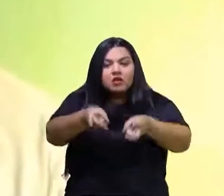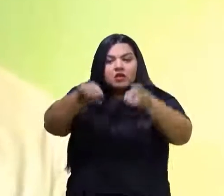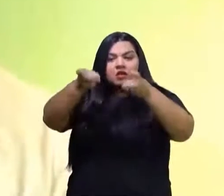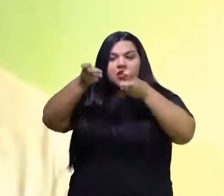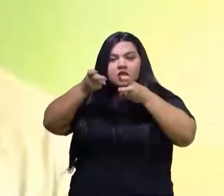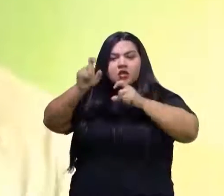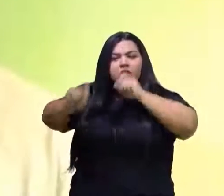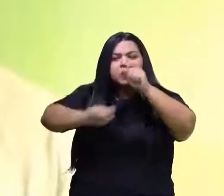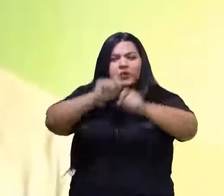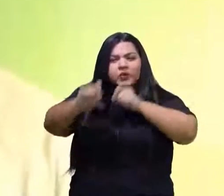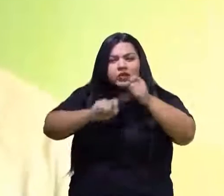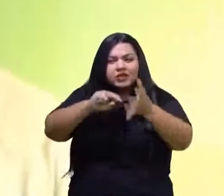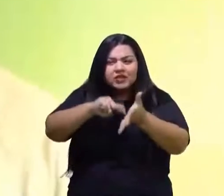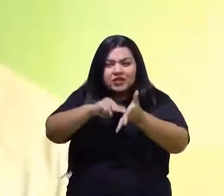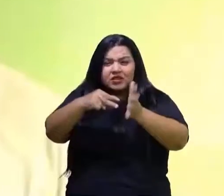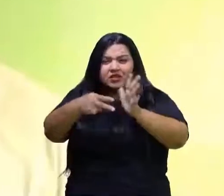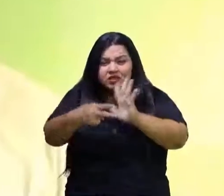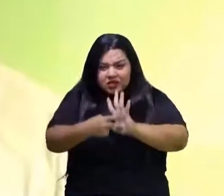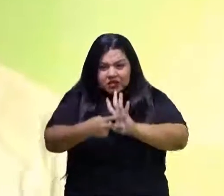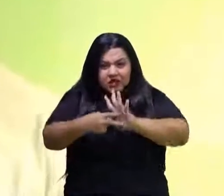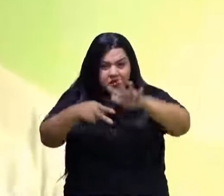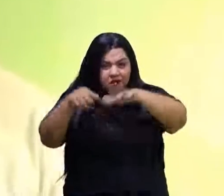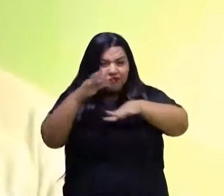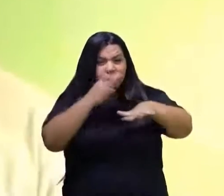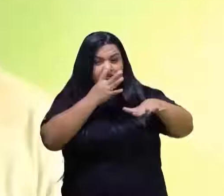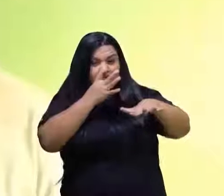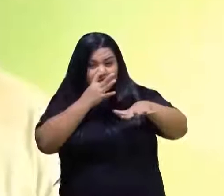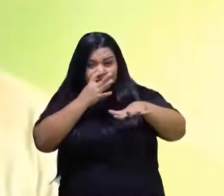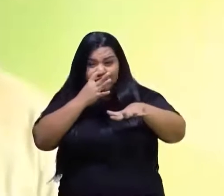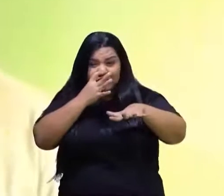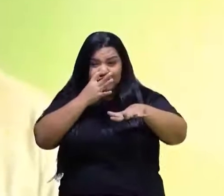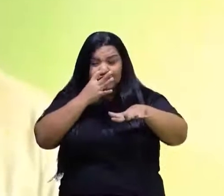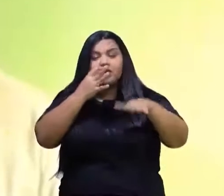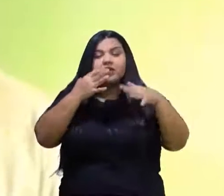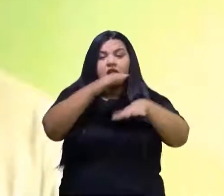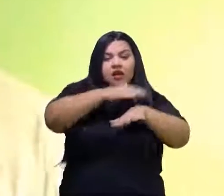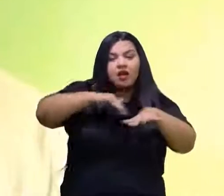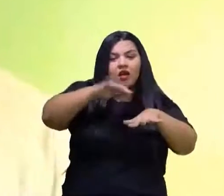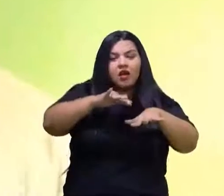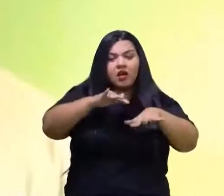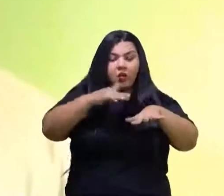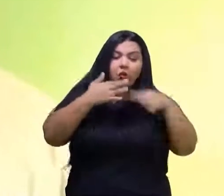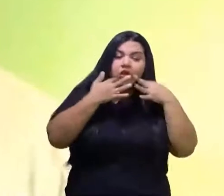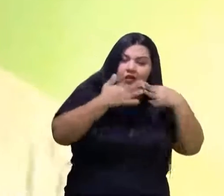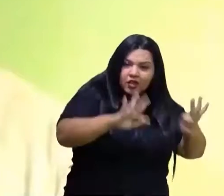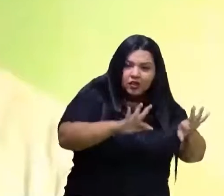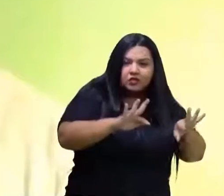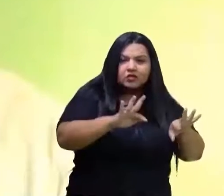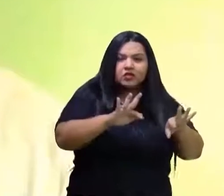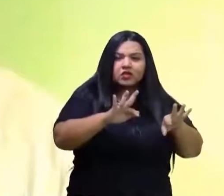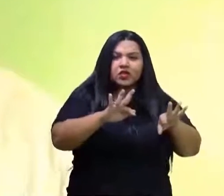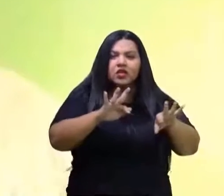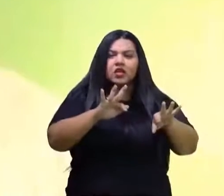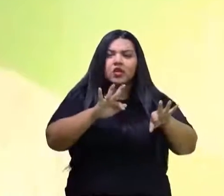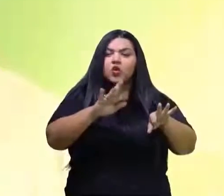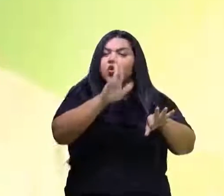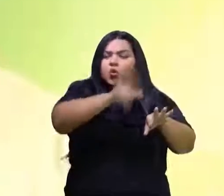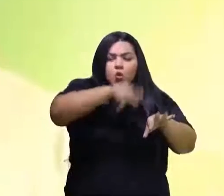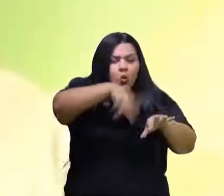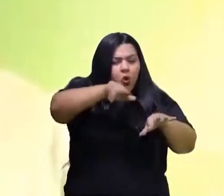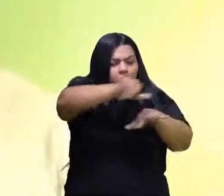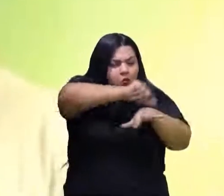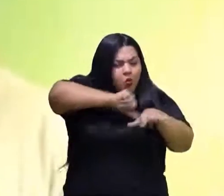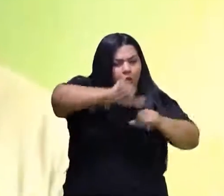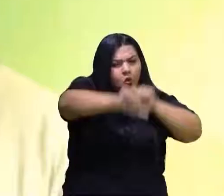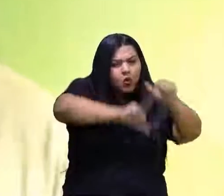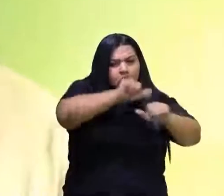sobre determinada realidade. E aí a gente observa que existe a paisagem que é a natural, né? Que foi a que não foi modificada pelo